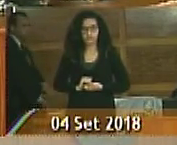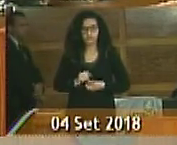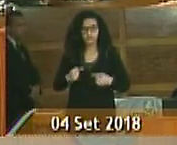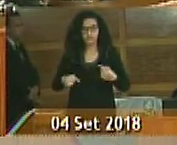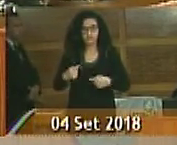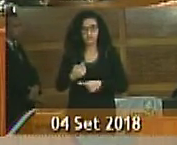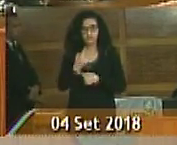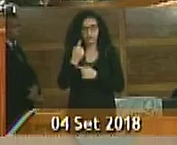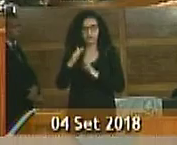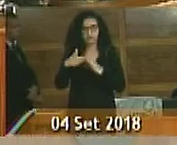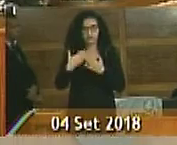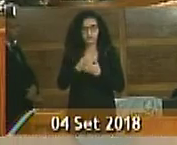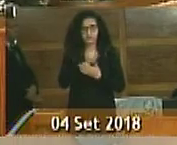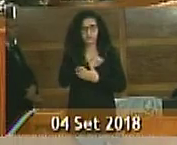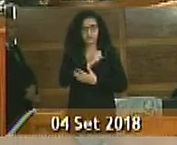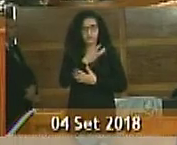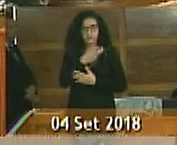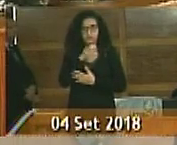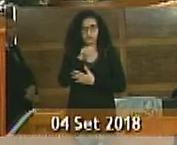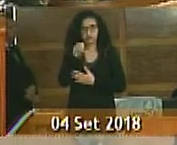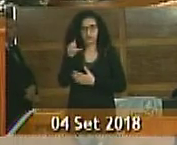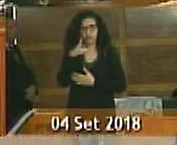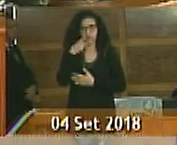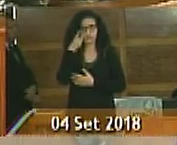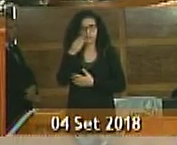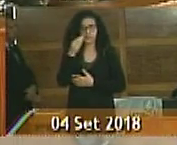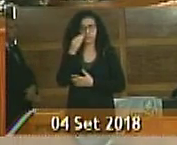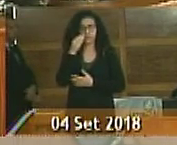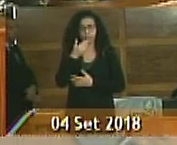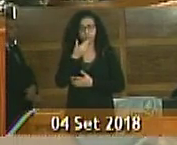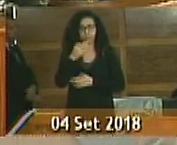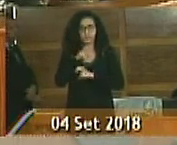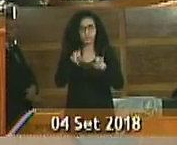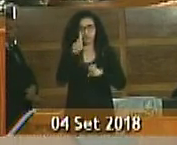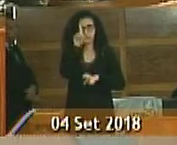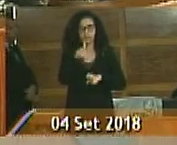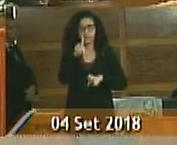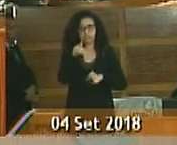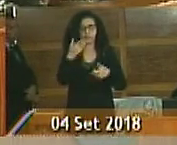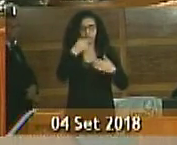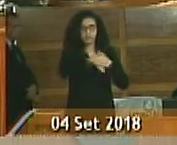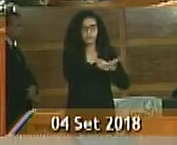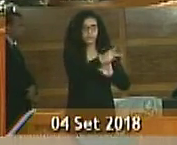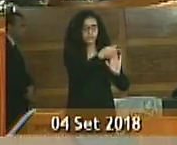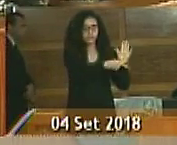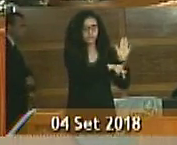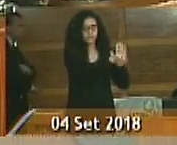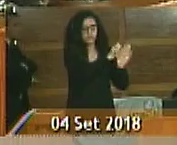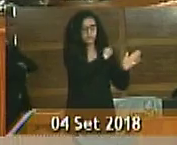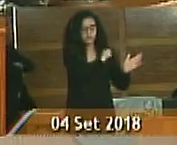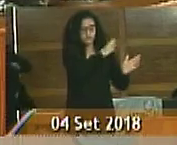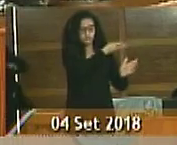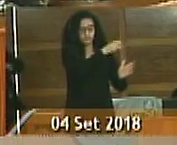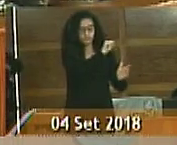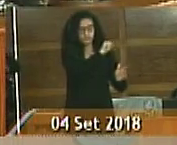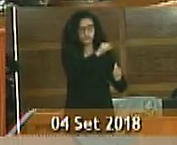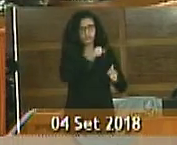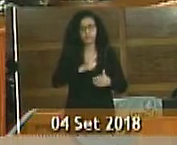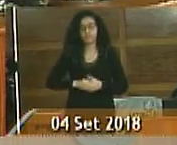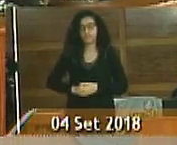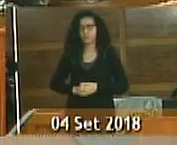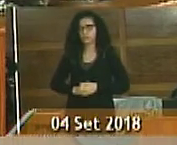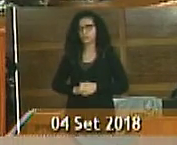Este é o único requerimento 399, autoria vereador candidato social, solicitando a minha diretora, arquivamento do projeto de lei 38/2017 de minha